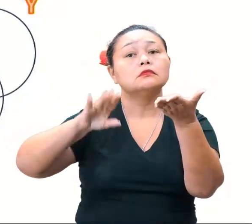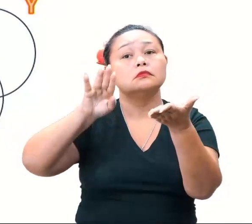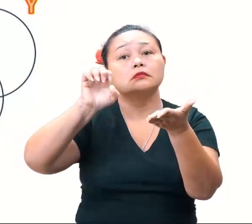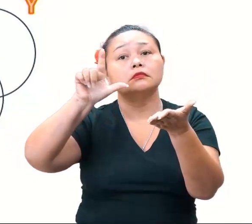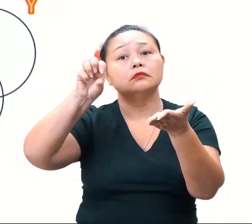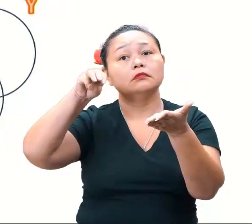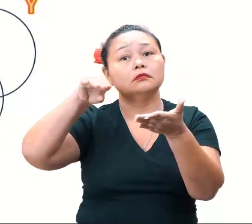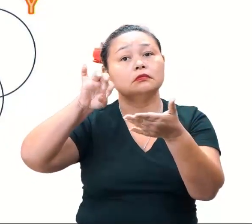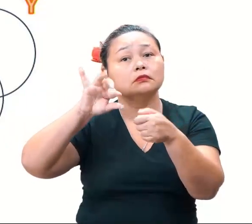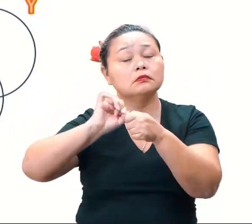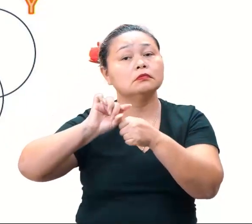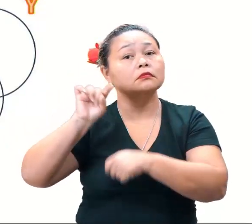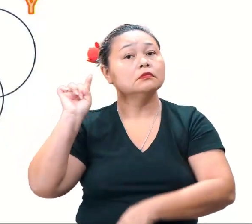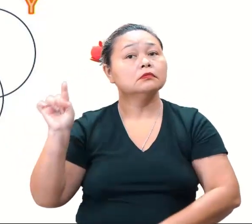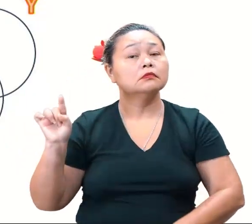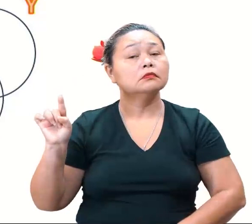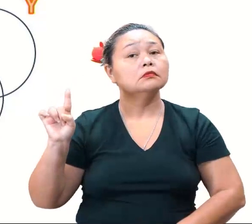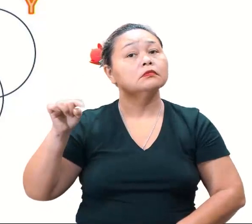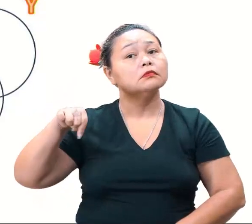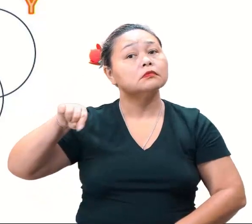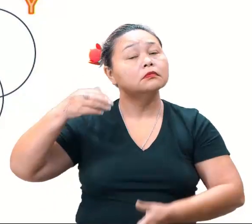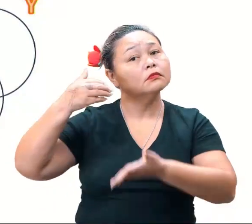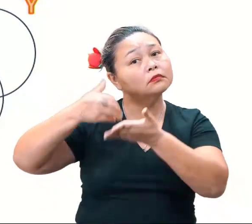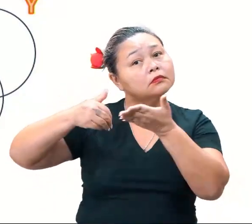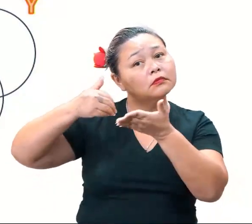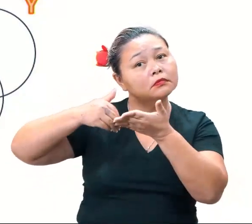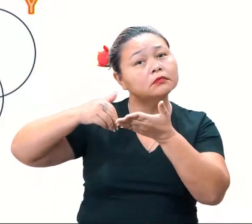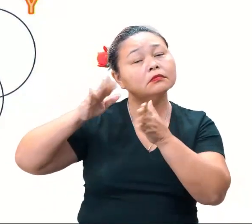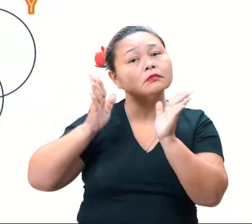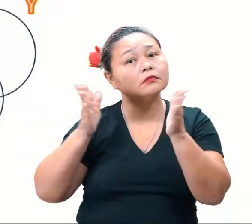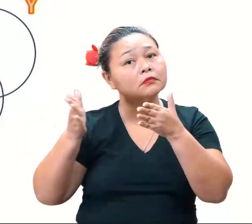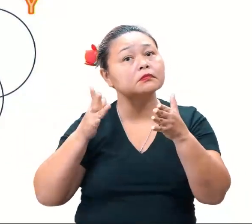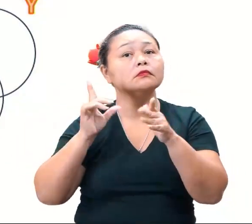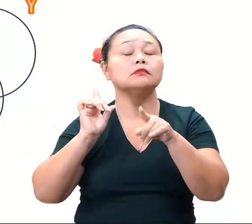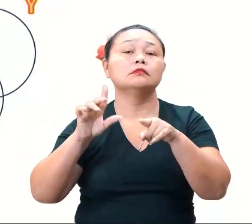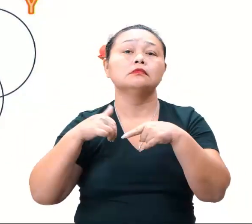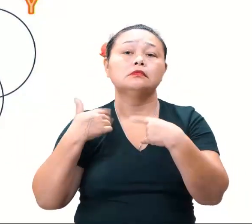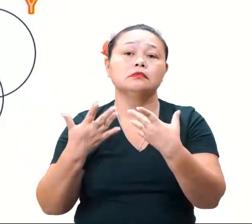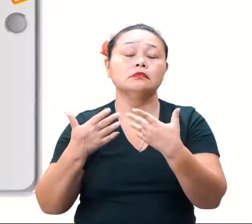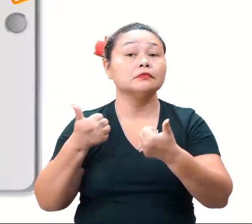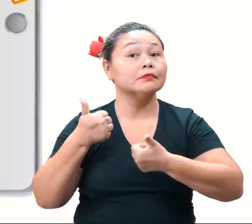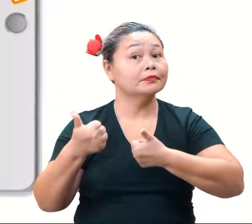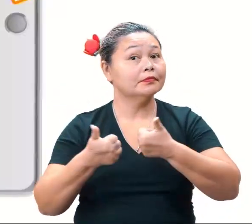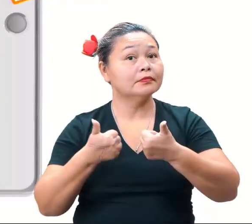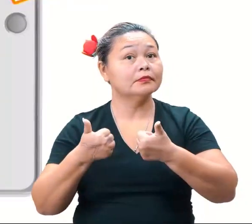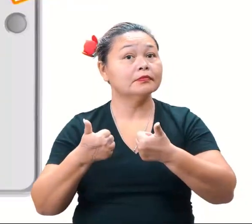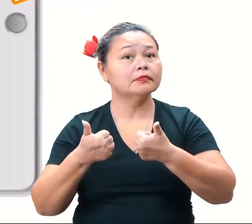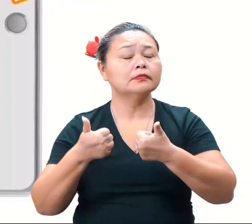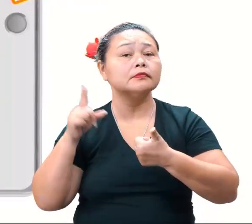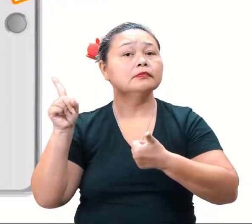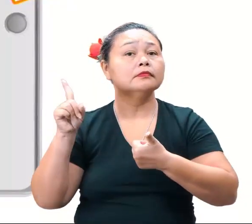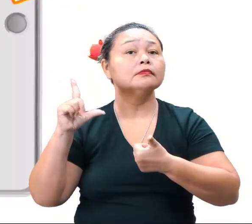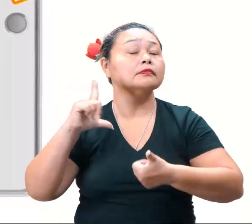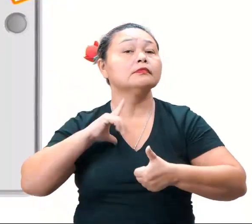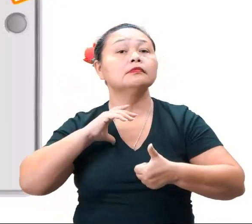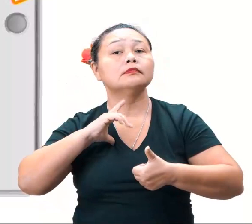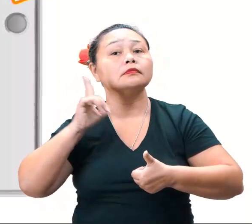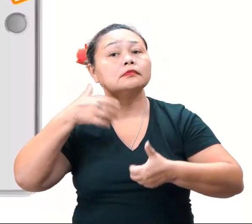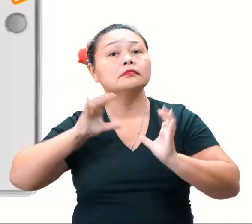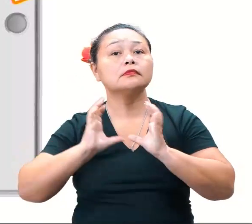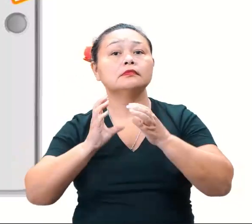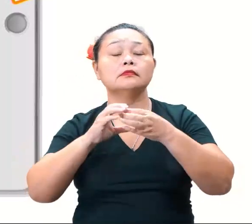esse quantitativo dos outros intervalos. Beleza. E aí, claro, né? Vamos lá nos